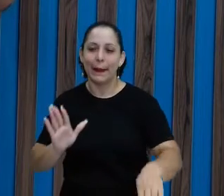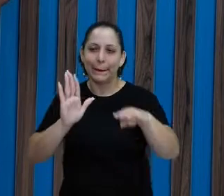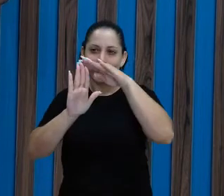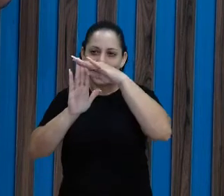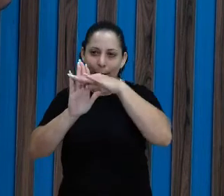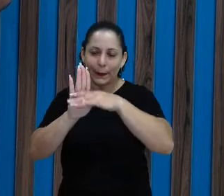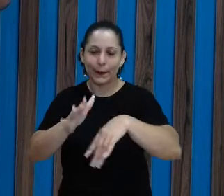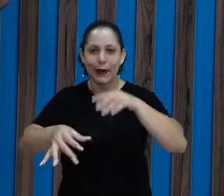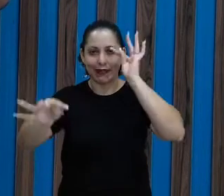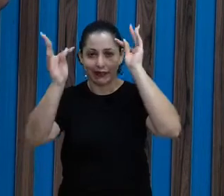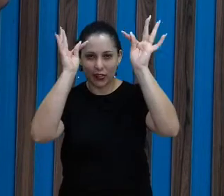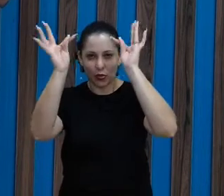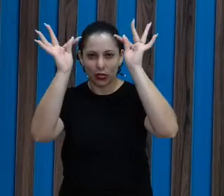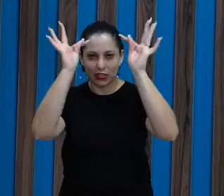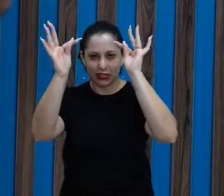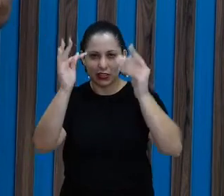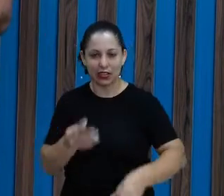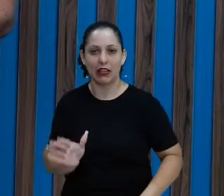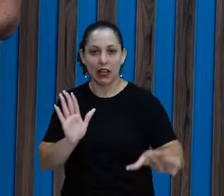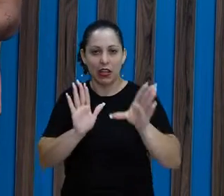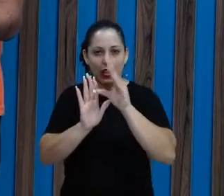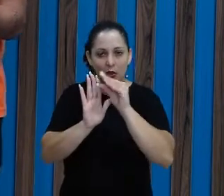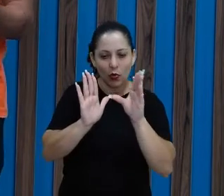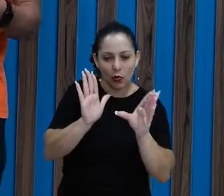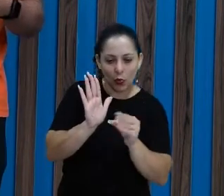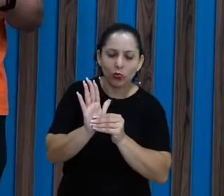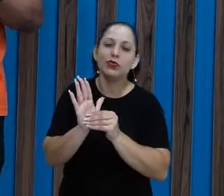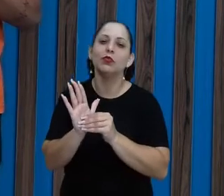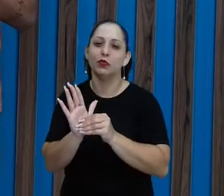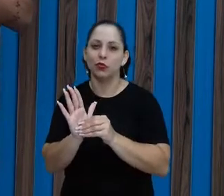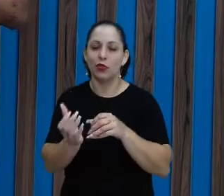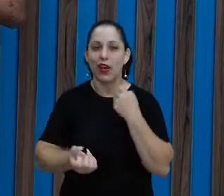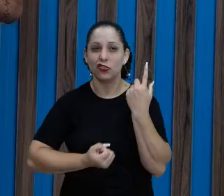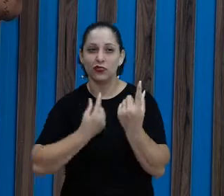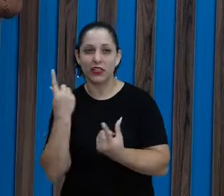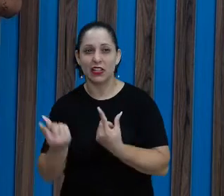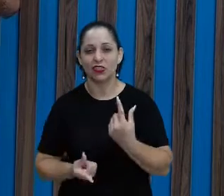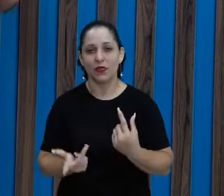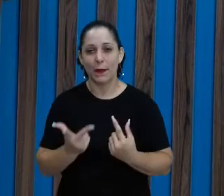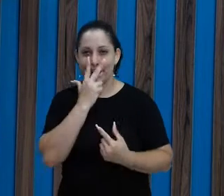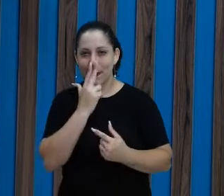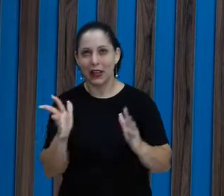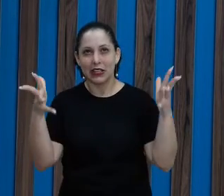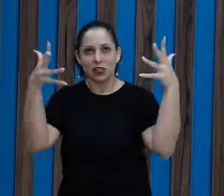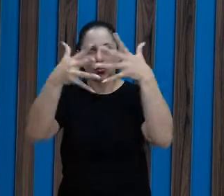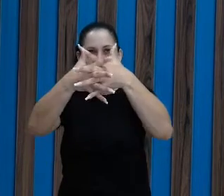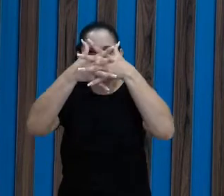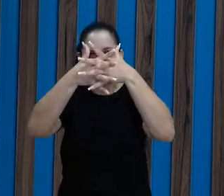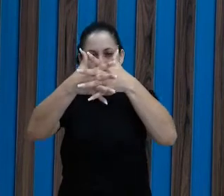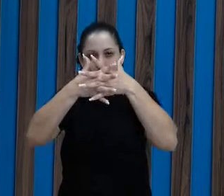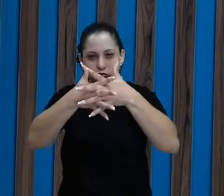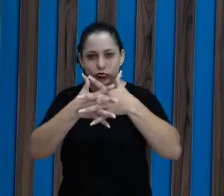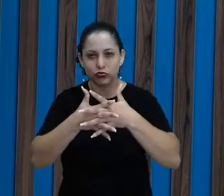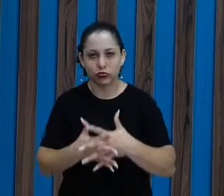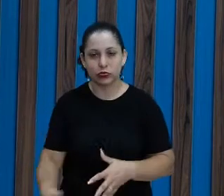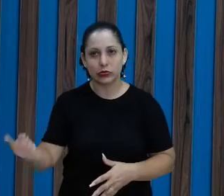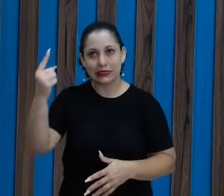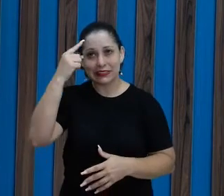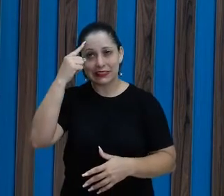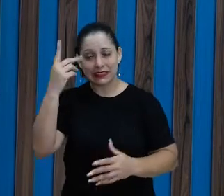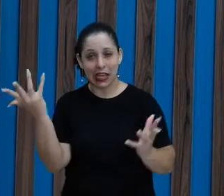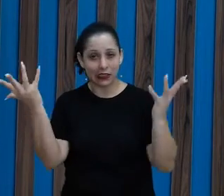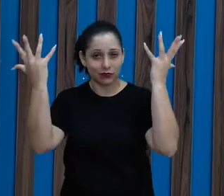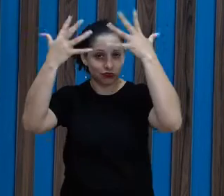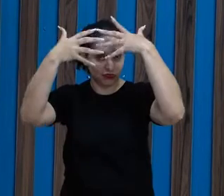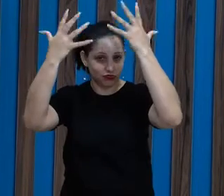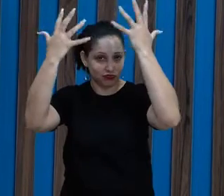mais teóricas, mais complexas, digamos assim, pode ficar um pouco bagunçado, mas na cabeça de vocês pode não dar para organizar muito